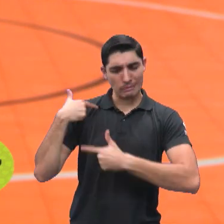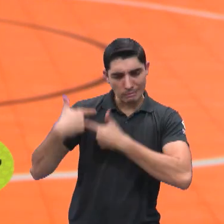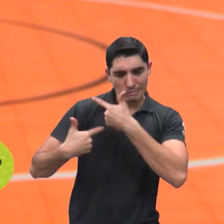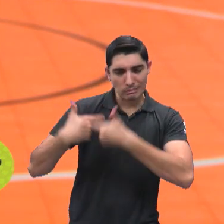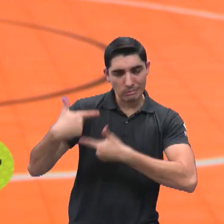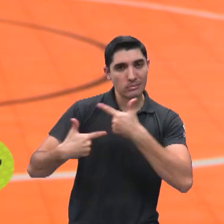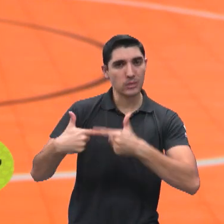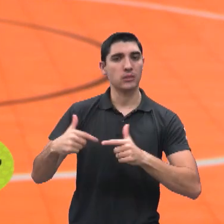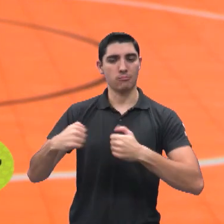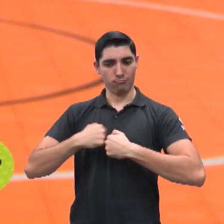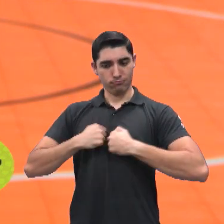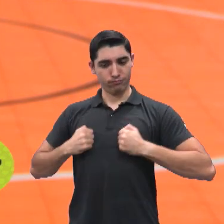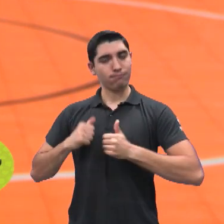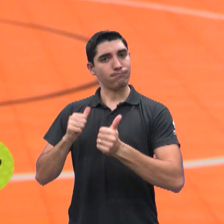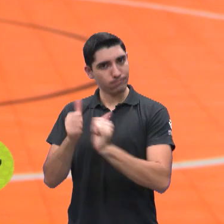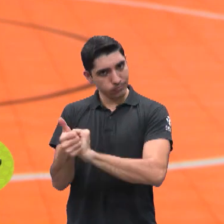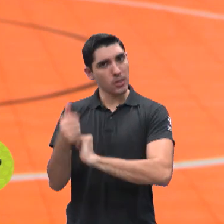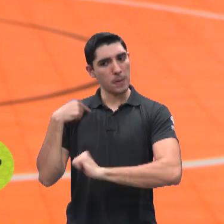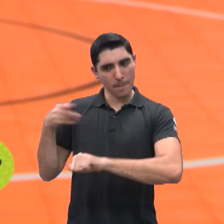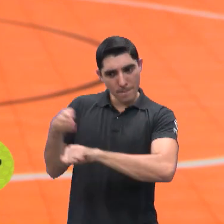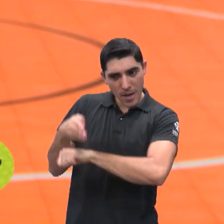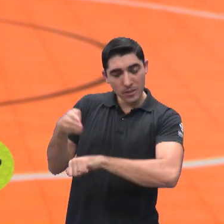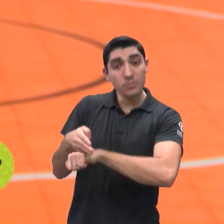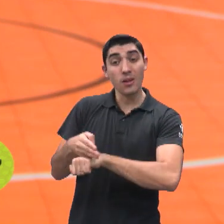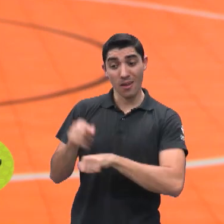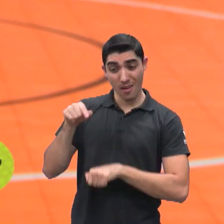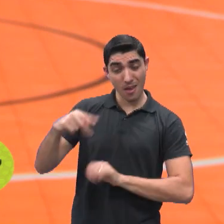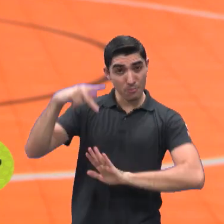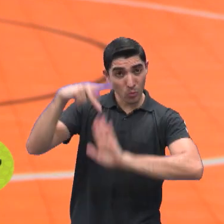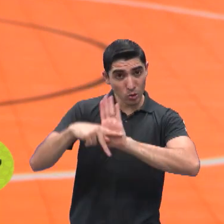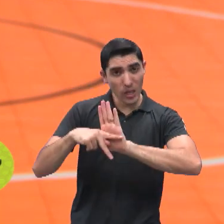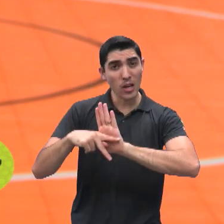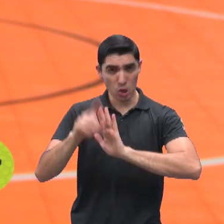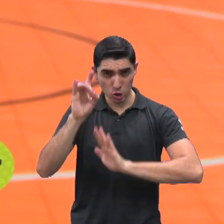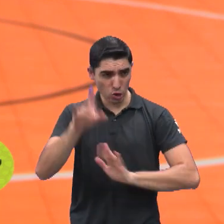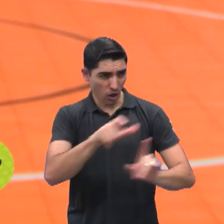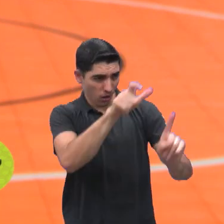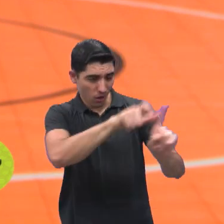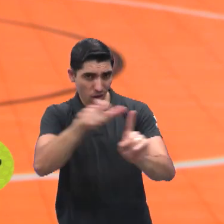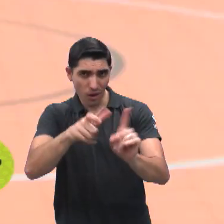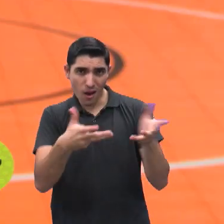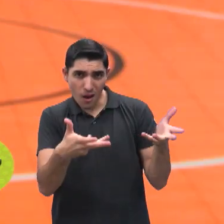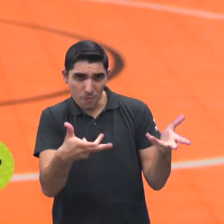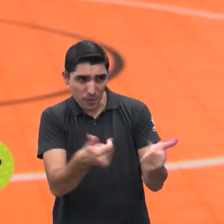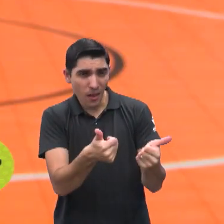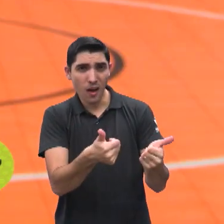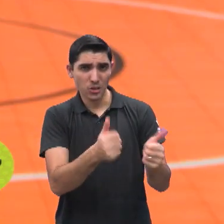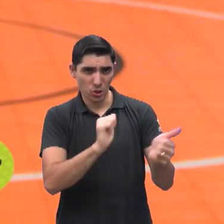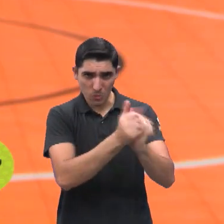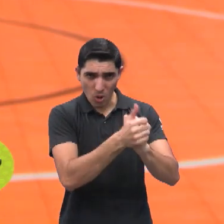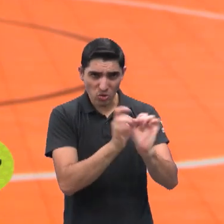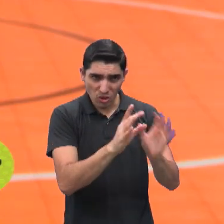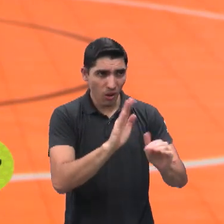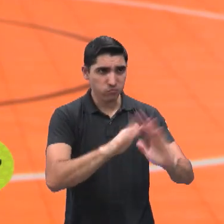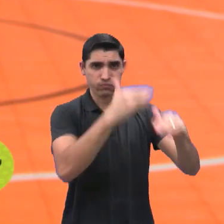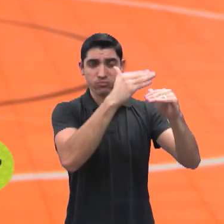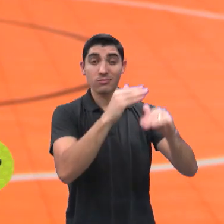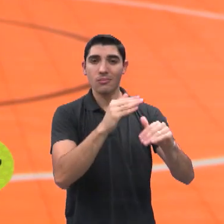Atleta Cidadão, que eu costumo falar que é um programa que não desenvolve só atleta, desenvolve técnicos também. Estar na